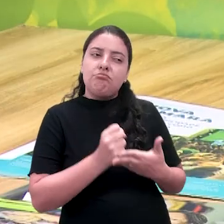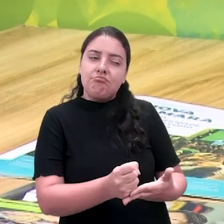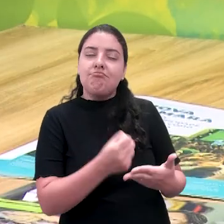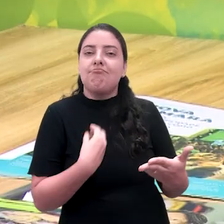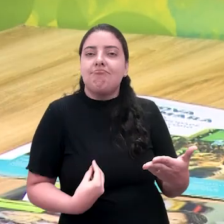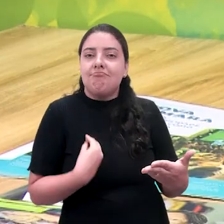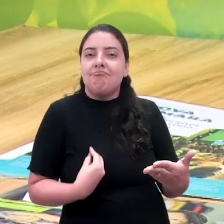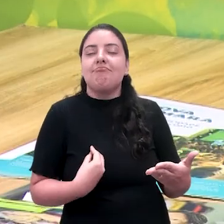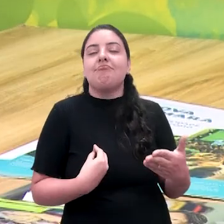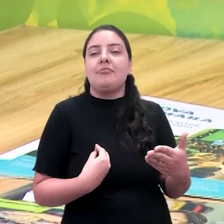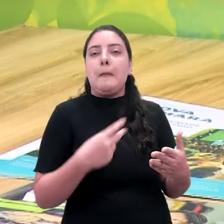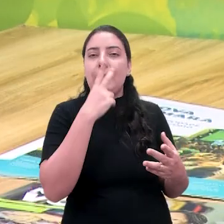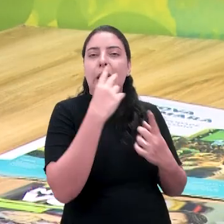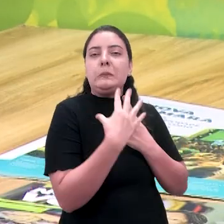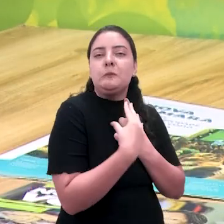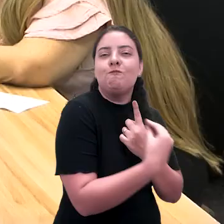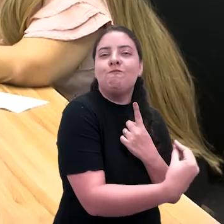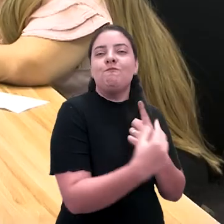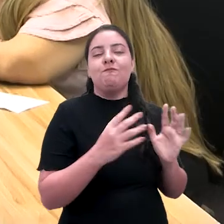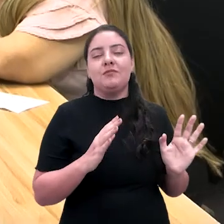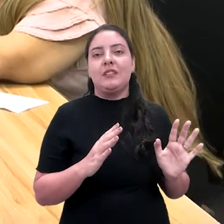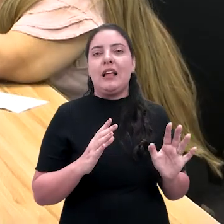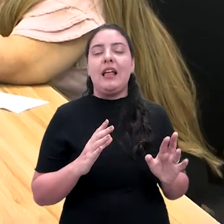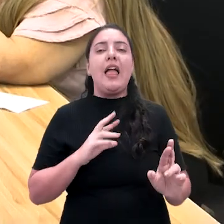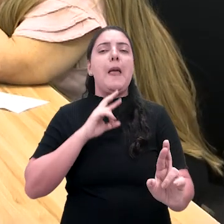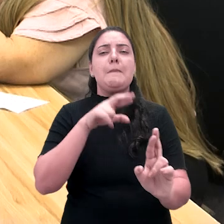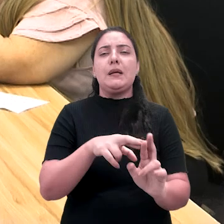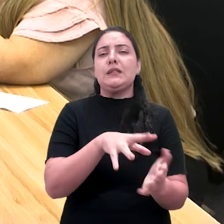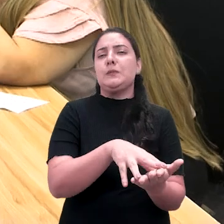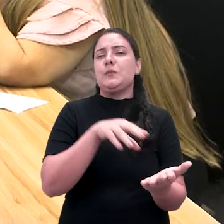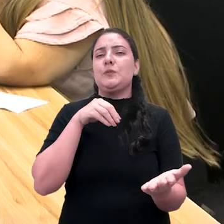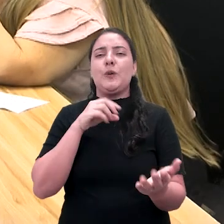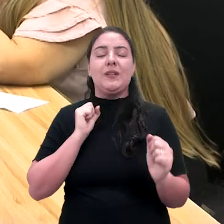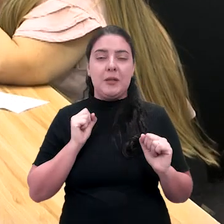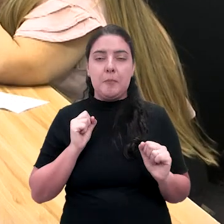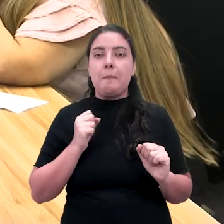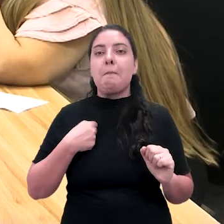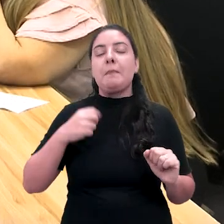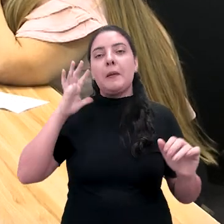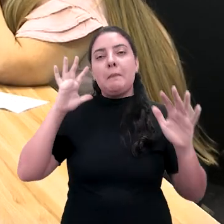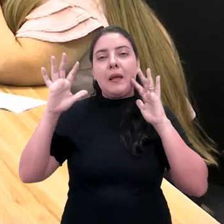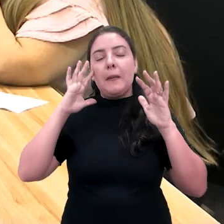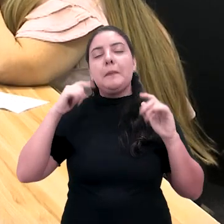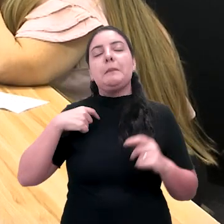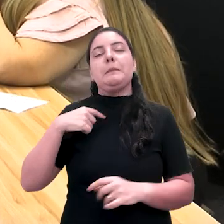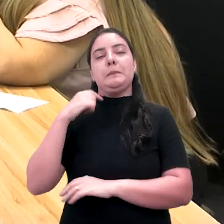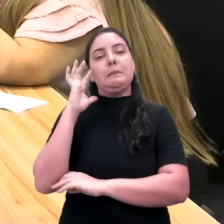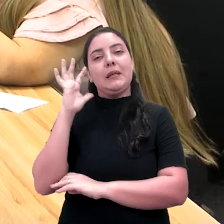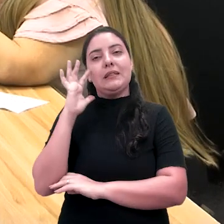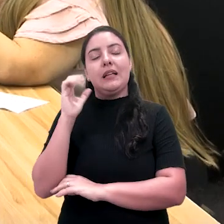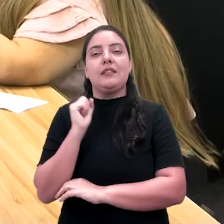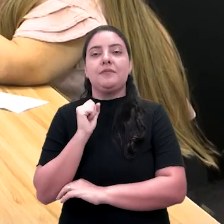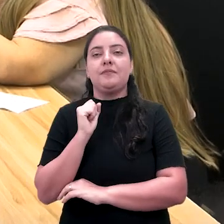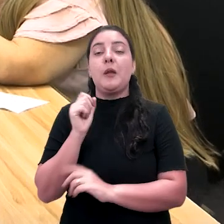né? O espelho pra muitos. A representatividade, sabe? Eu acho que eu tava na minha cabeça pensando agora, como